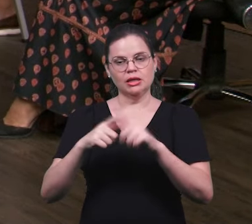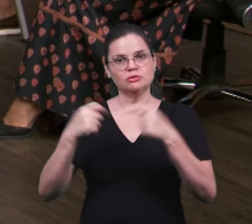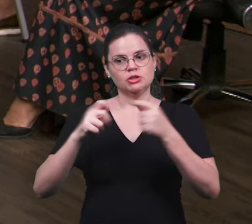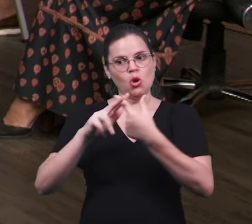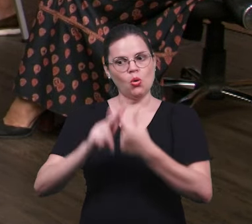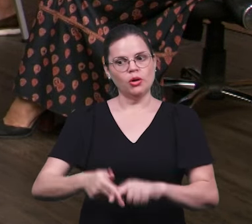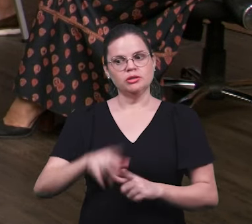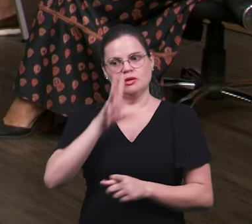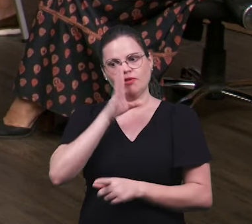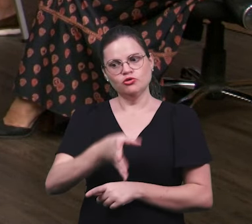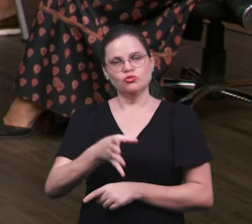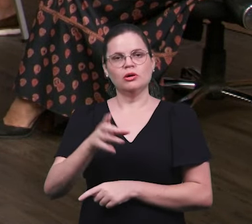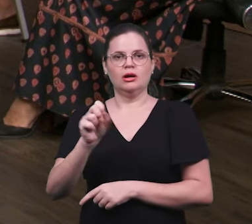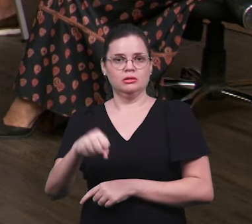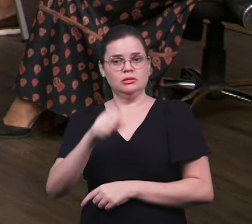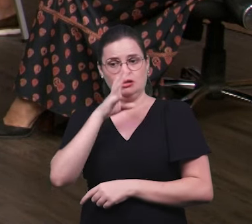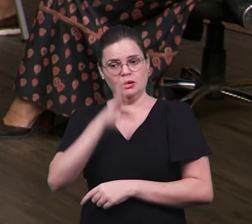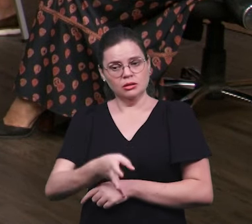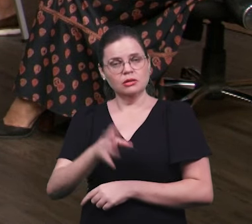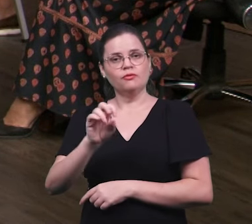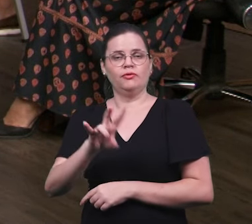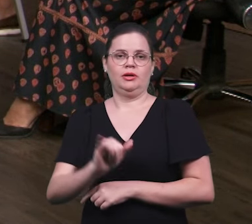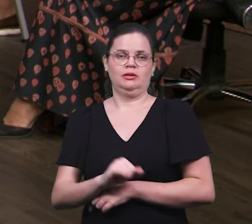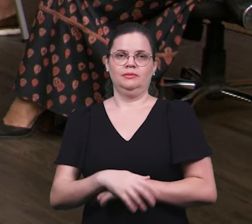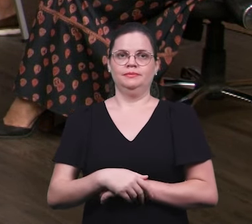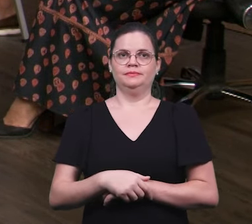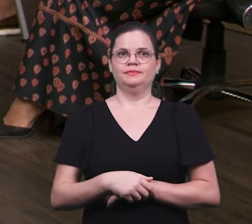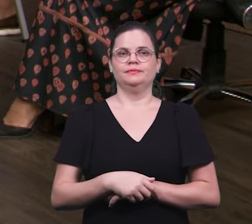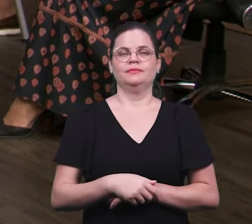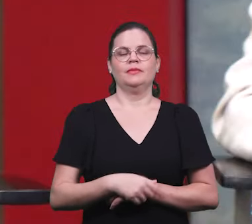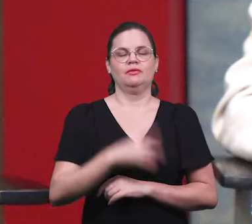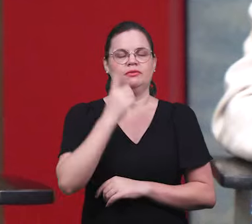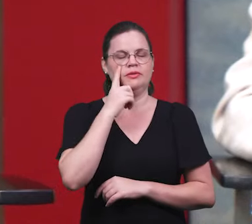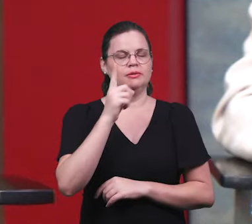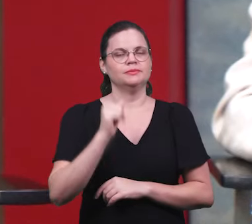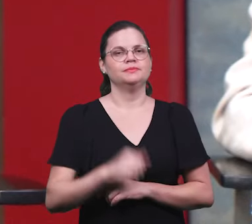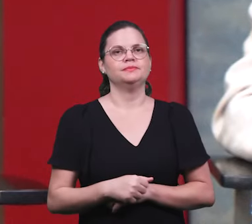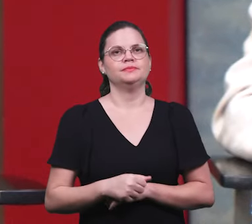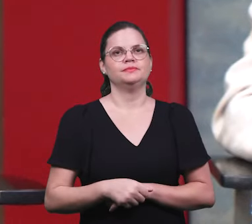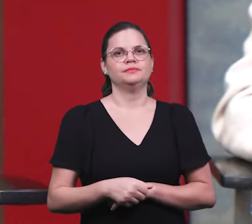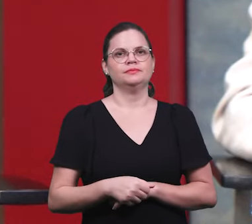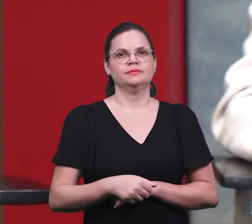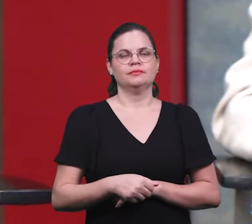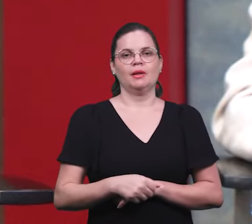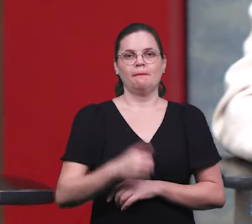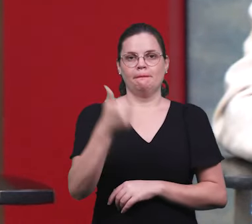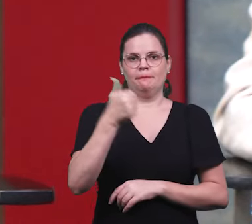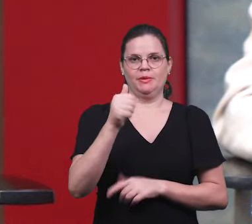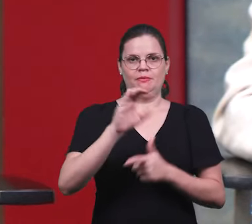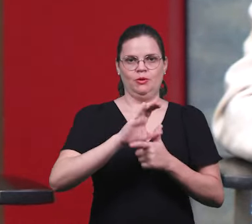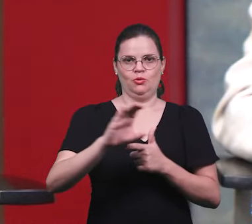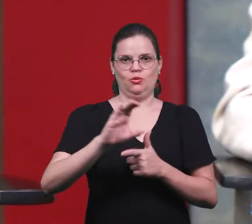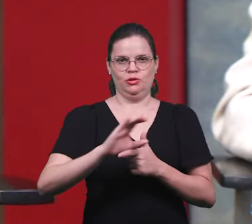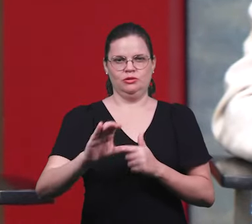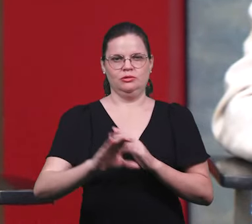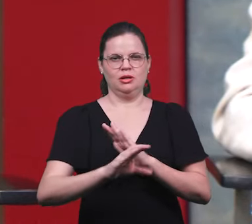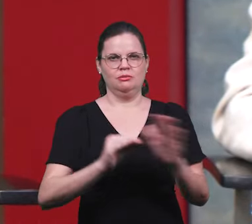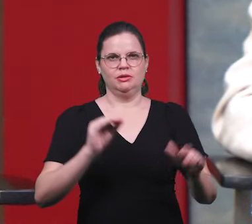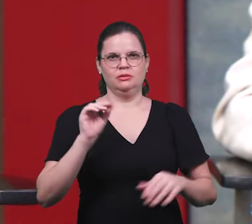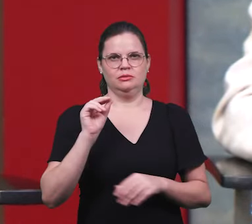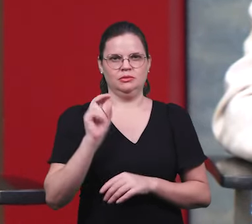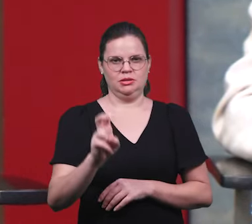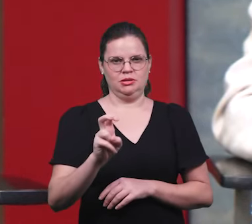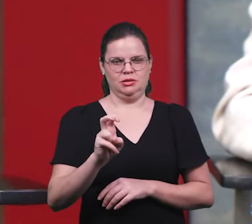você vê, por exemplo, se isso fosse uma verdade, você pega ali em 1 Coríntios capítulo